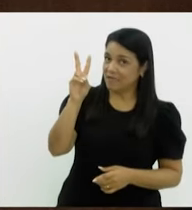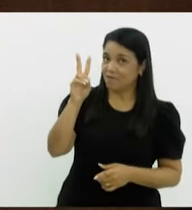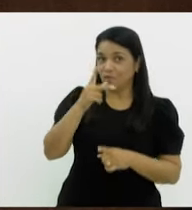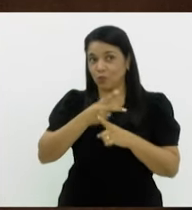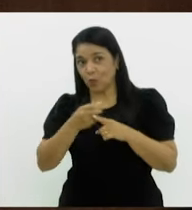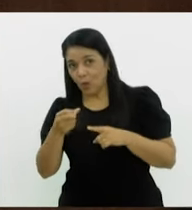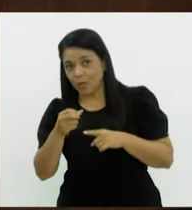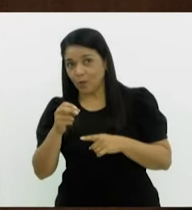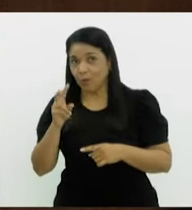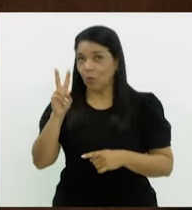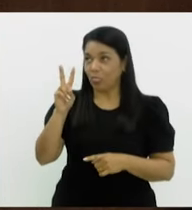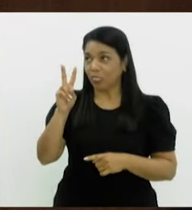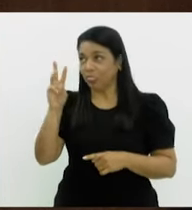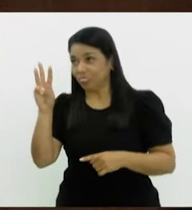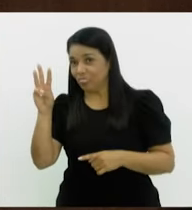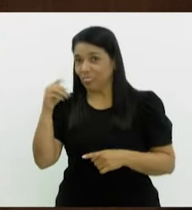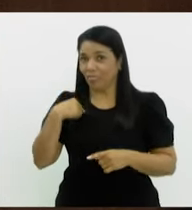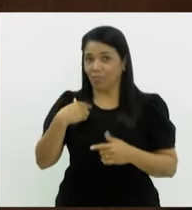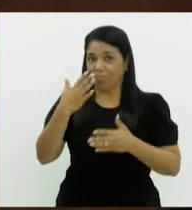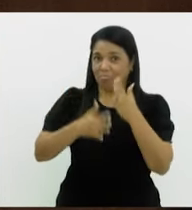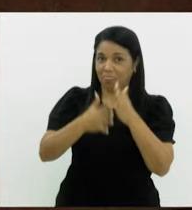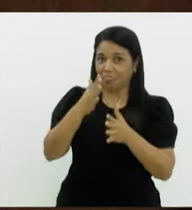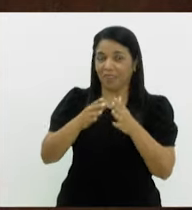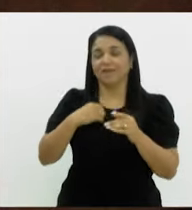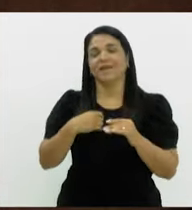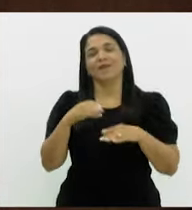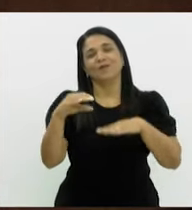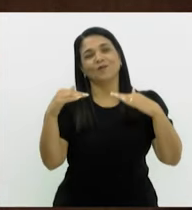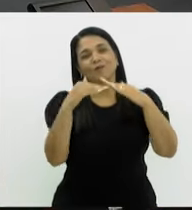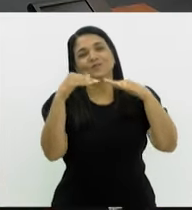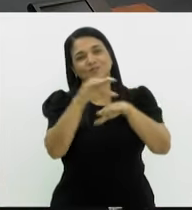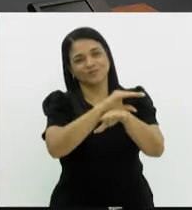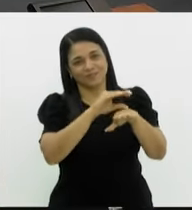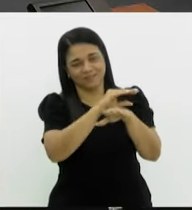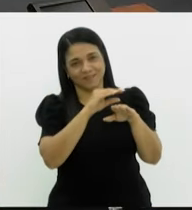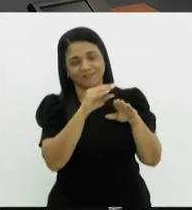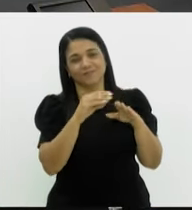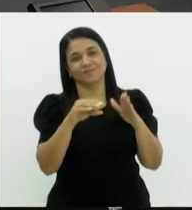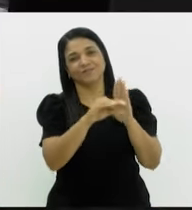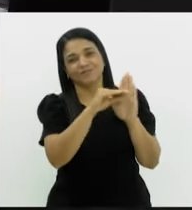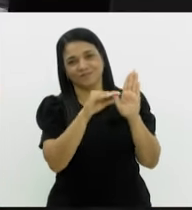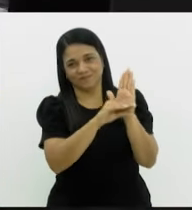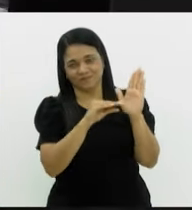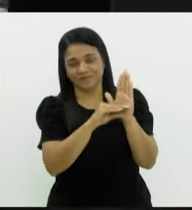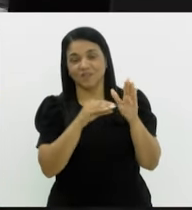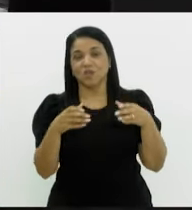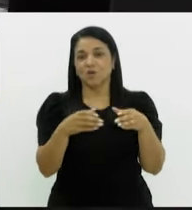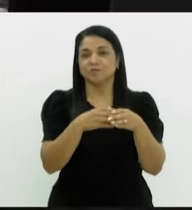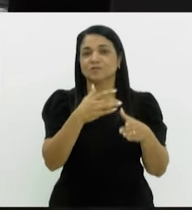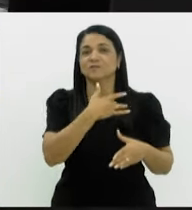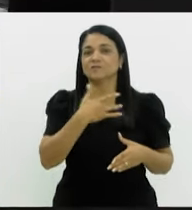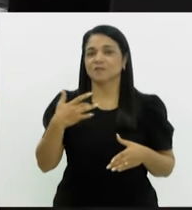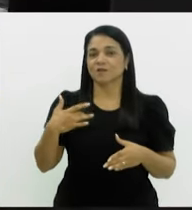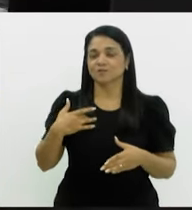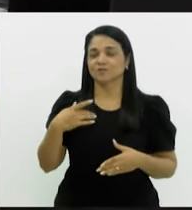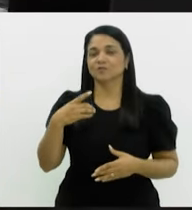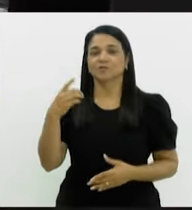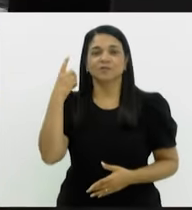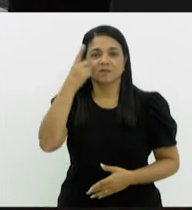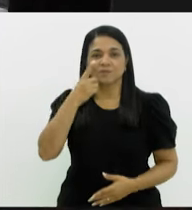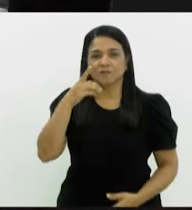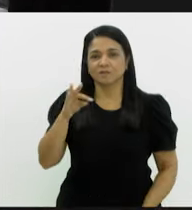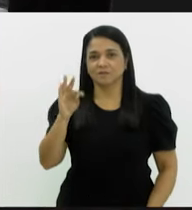fala três, outro fala quatro. Constitucionalidade com emendas. Pela Comissão de Saúde, deputado Tande